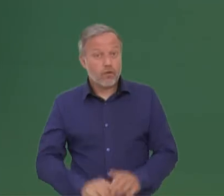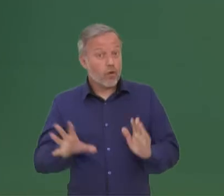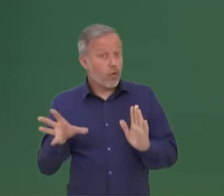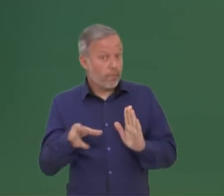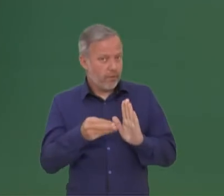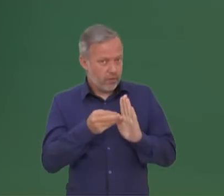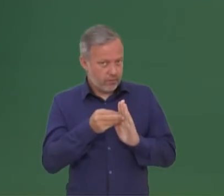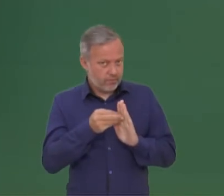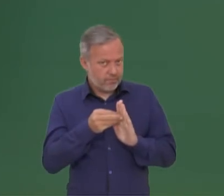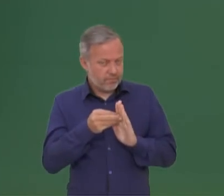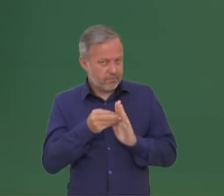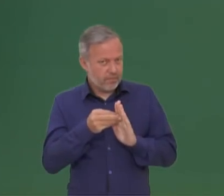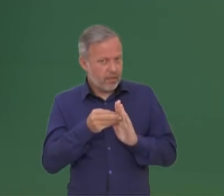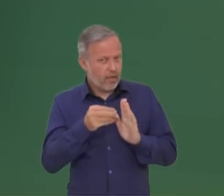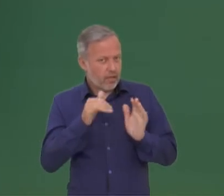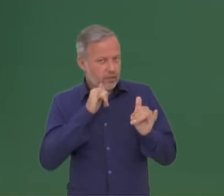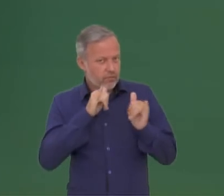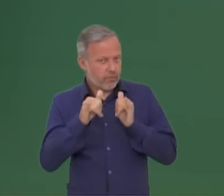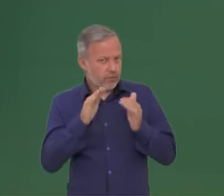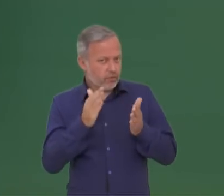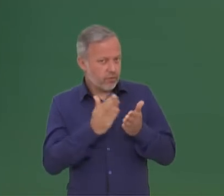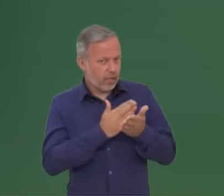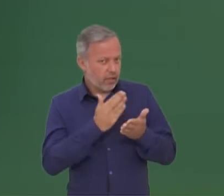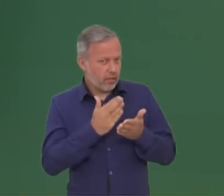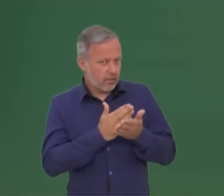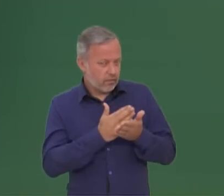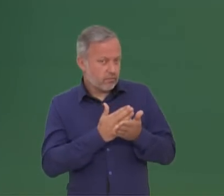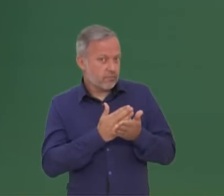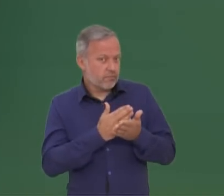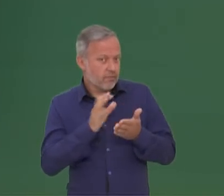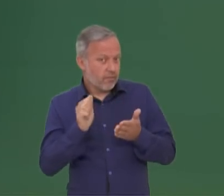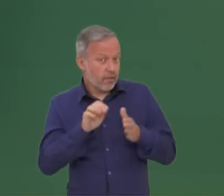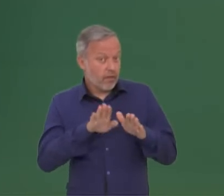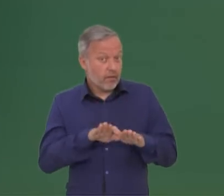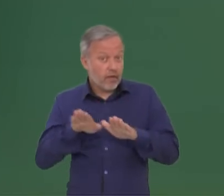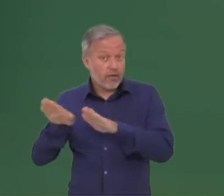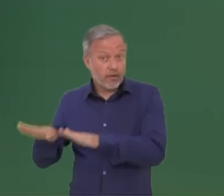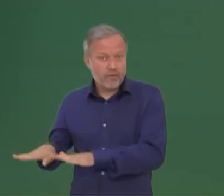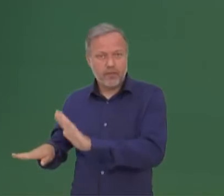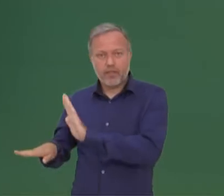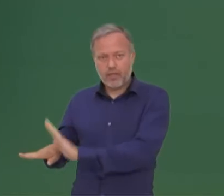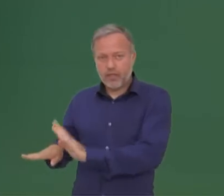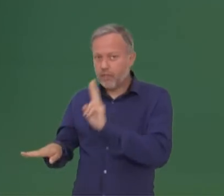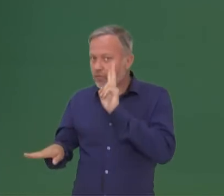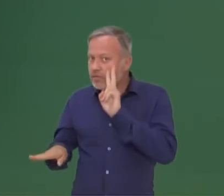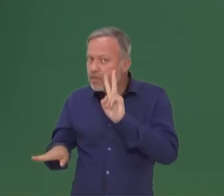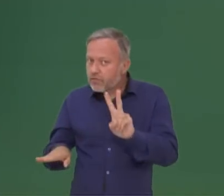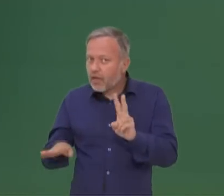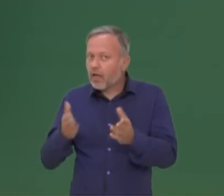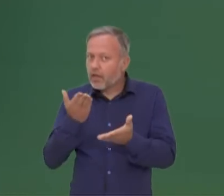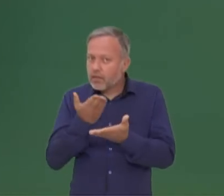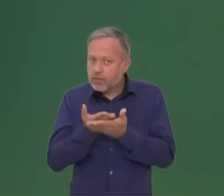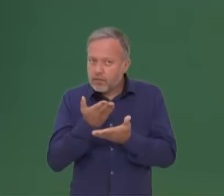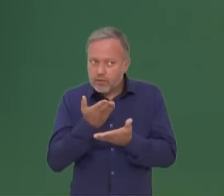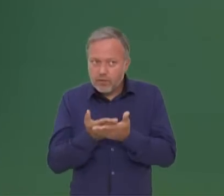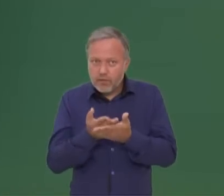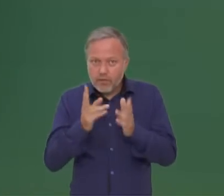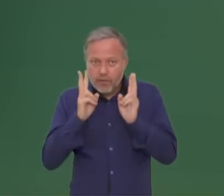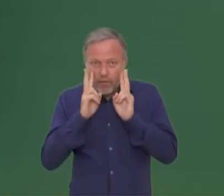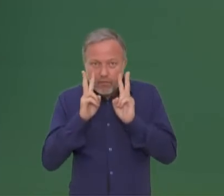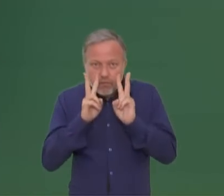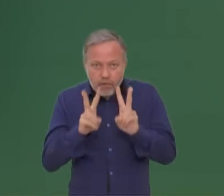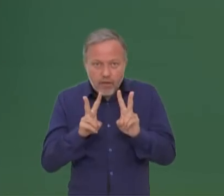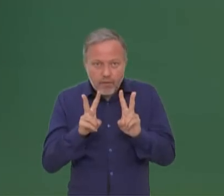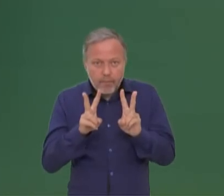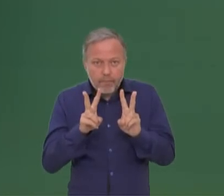Copiadinho todos os assuntos, as informações do caderno? Então, pega esse caderno, deixa de lado um pouquinho e agora você vai me